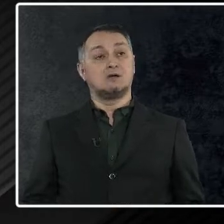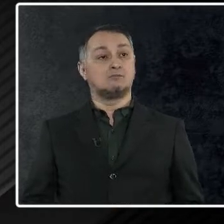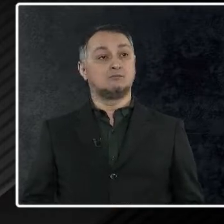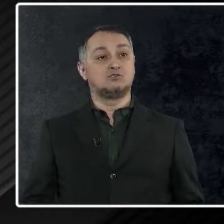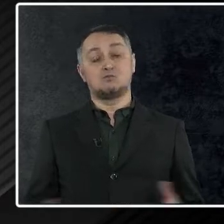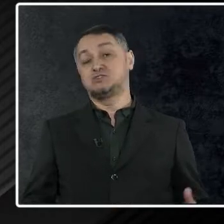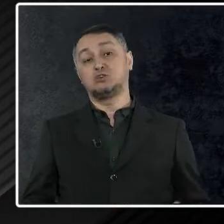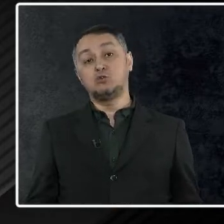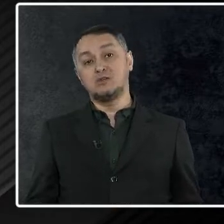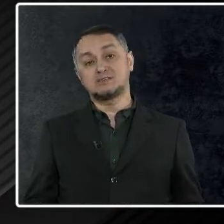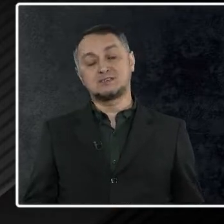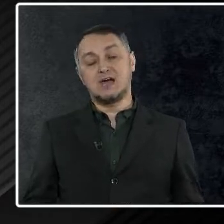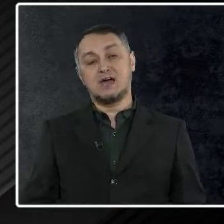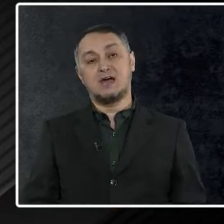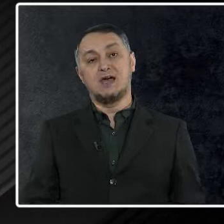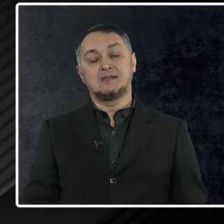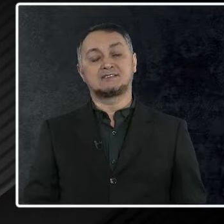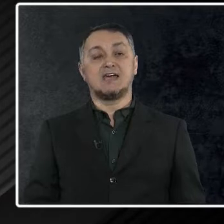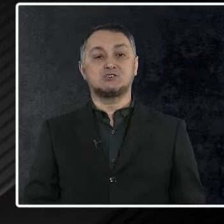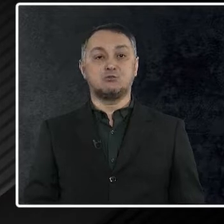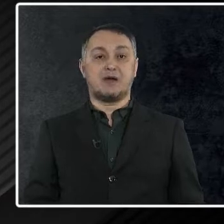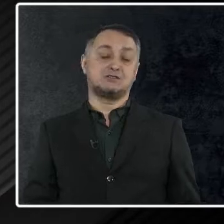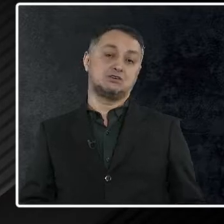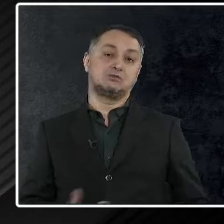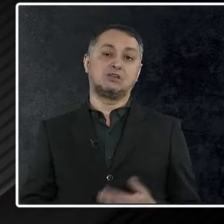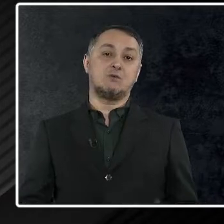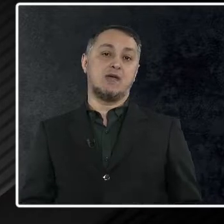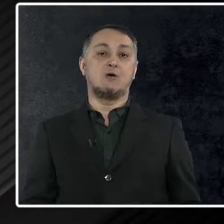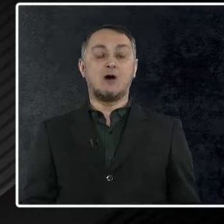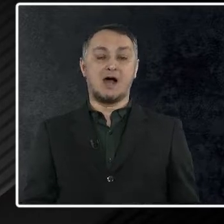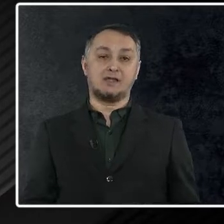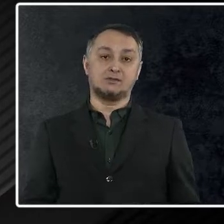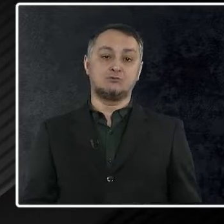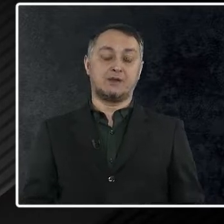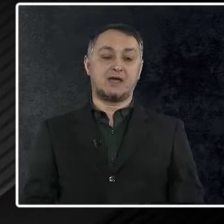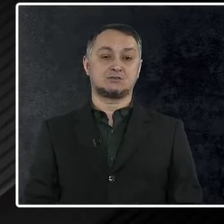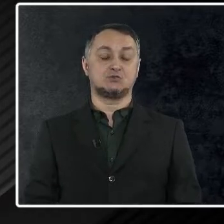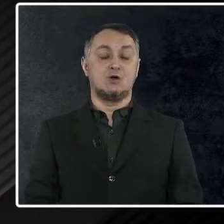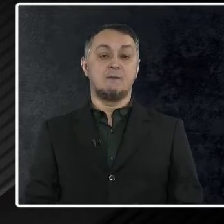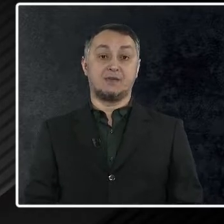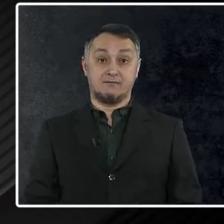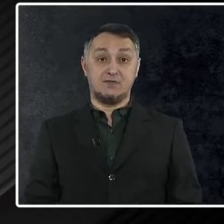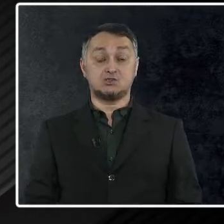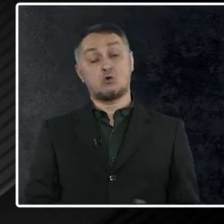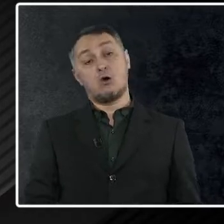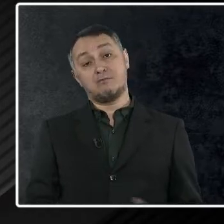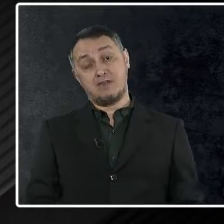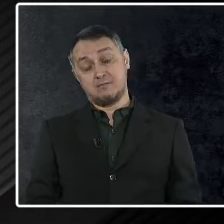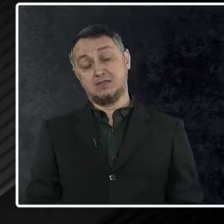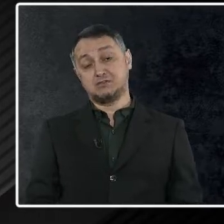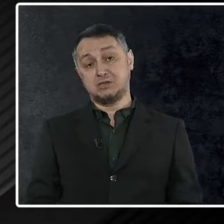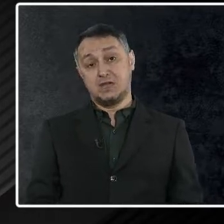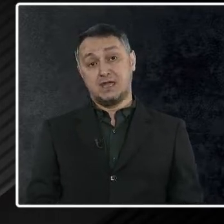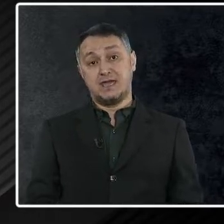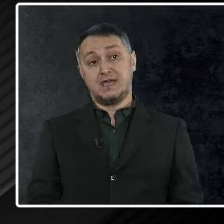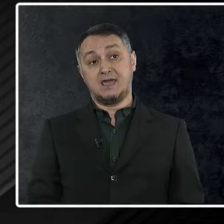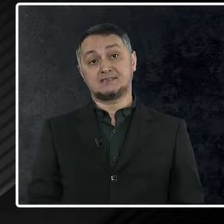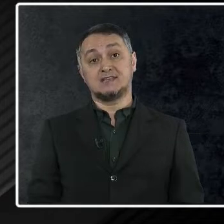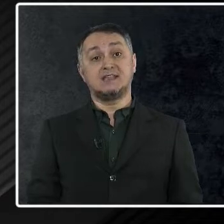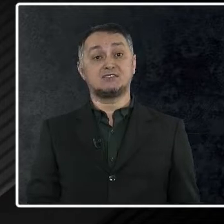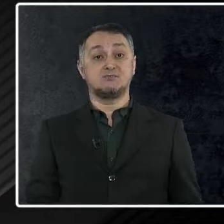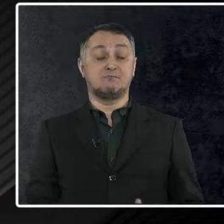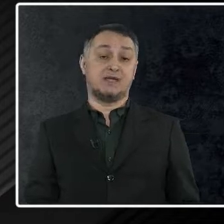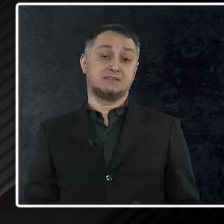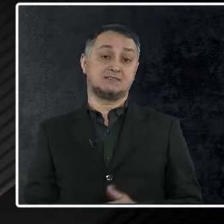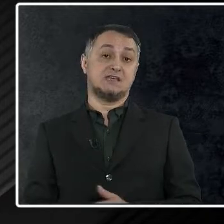conta de luz da sede do partido que não é honrada no prazo previsto, obviamente,